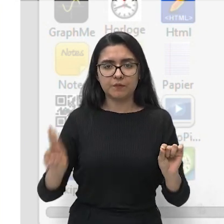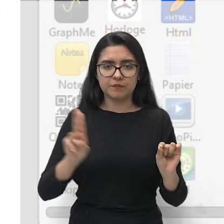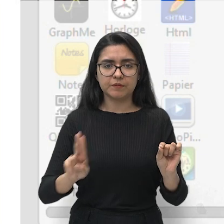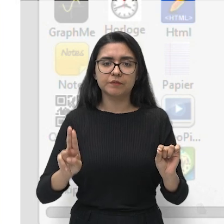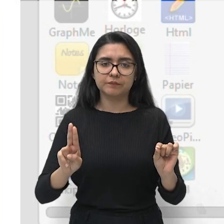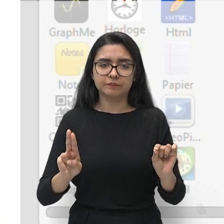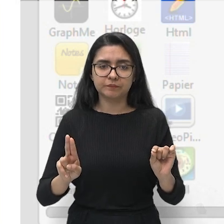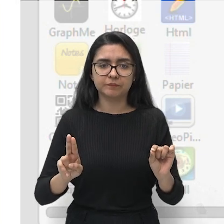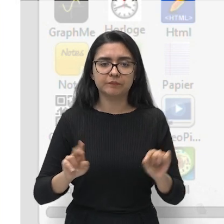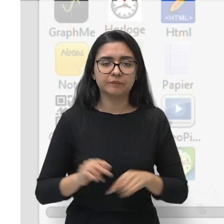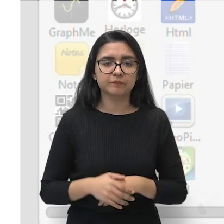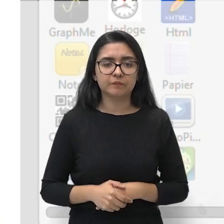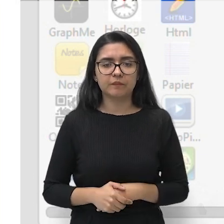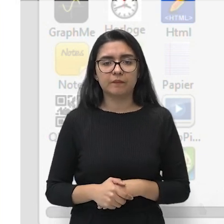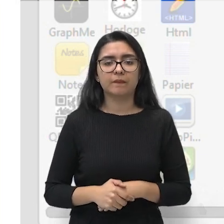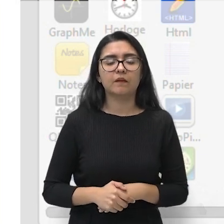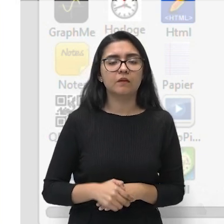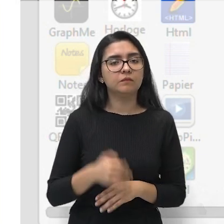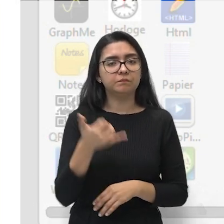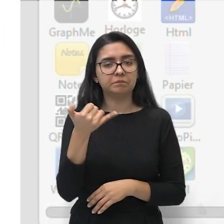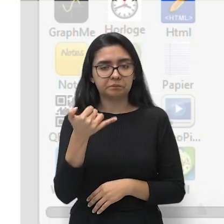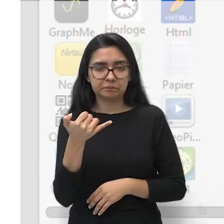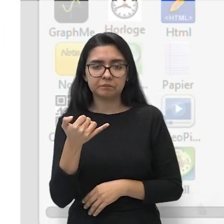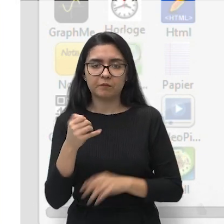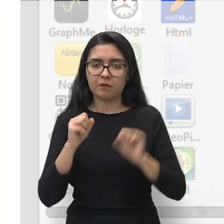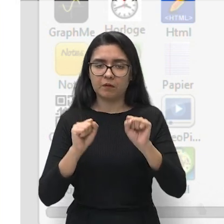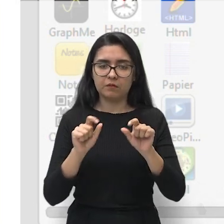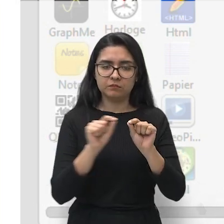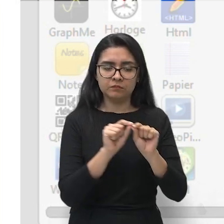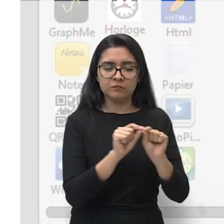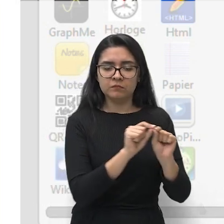aqui, um pincel ou uma caneta, está aqui.